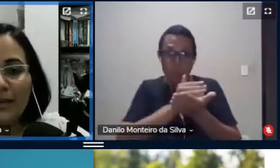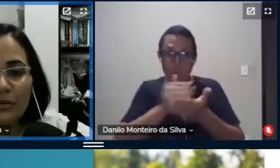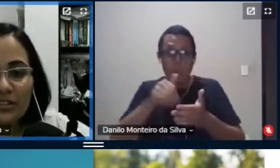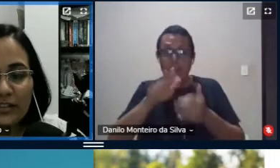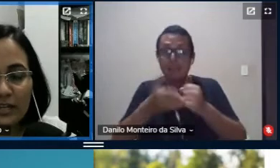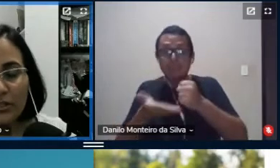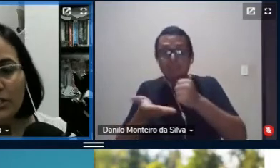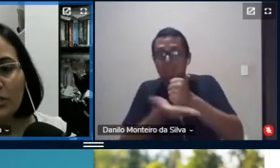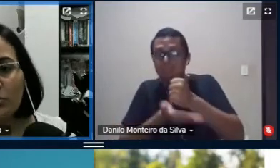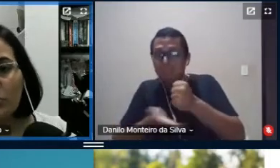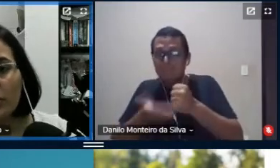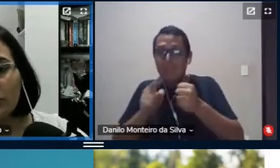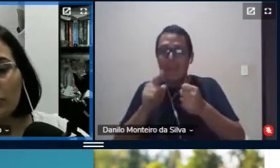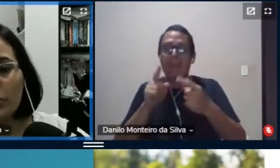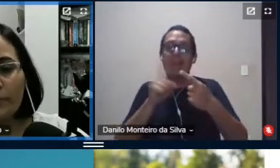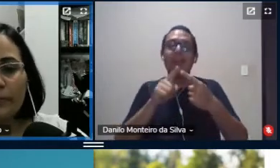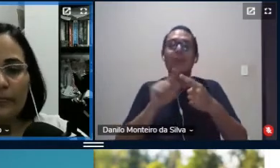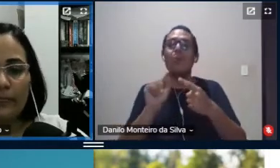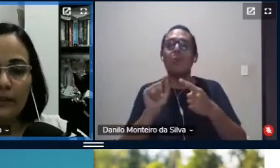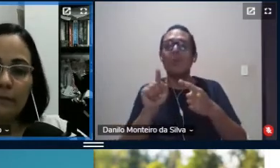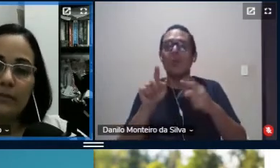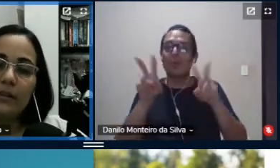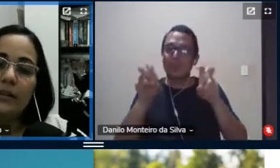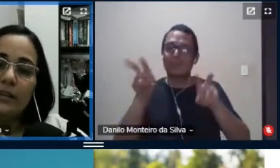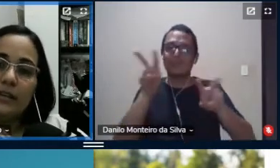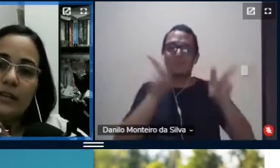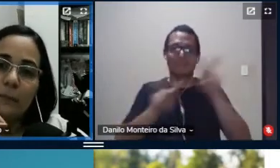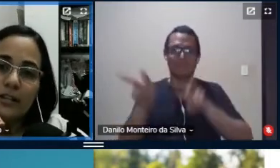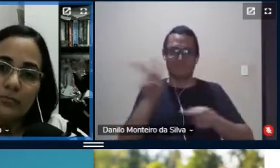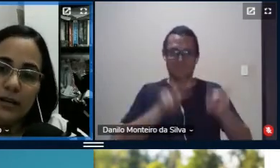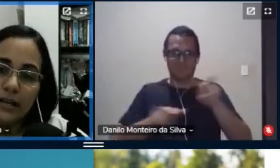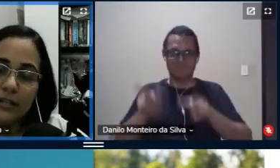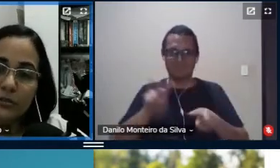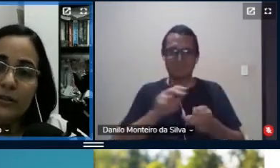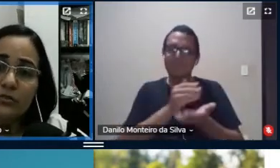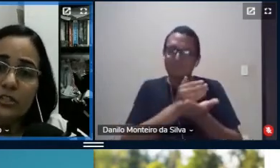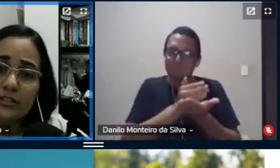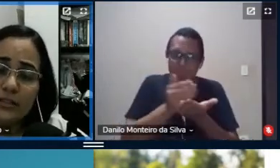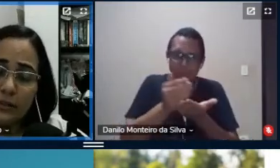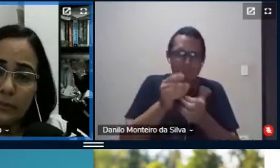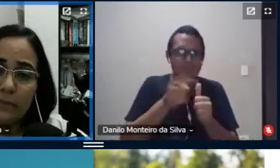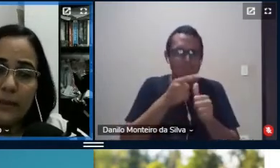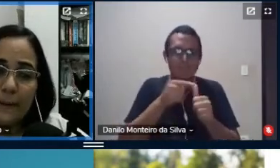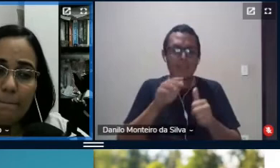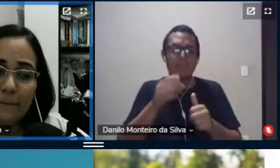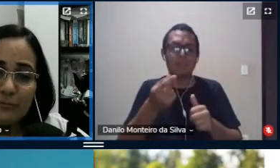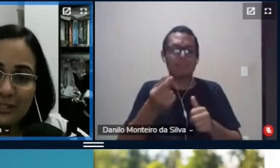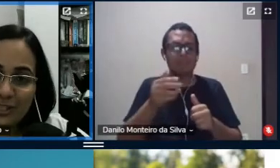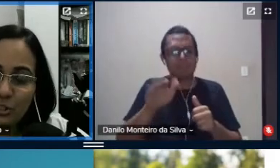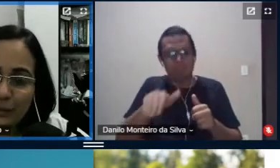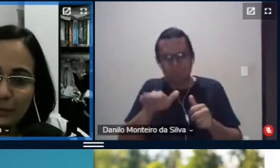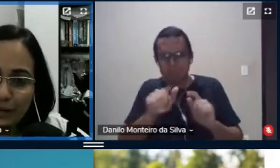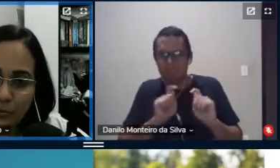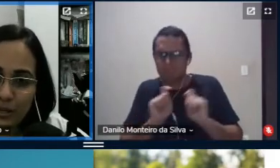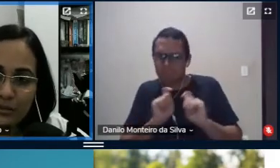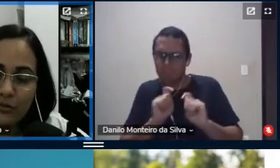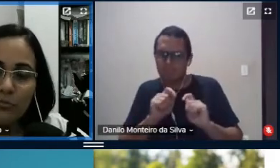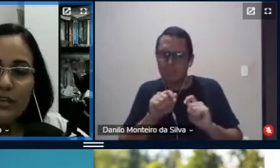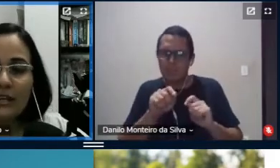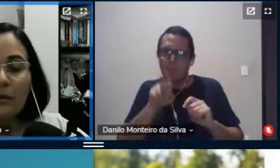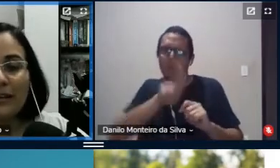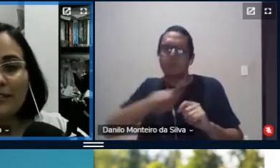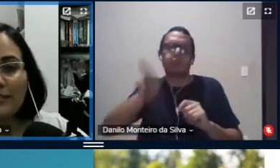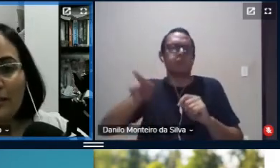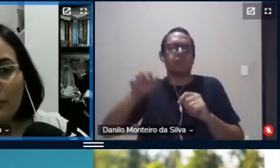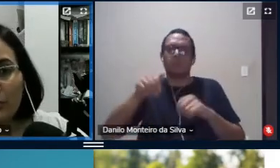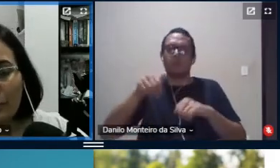o primeiro ensaio que a gente começou, né? E ele é o mais barato, mais utilizado. Mas para a gente trabalhar com ele, não é